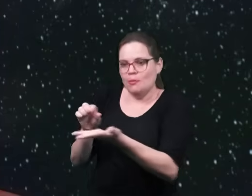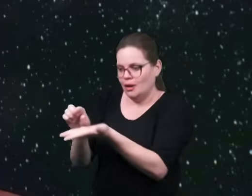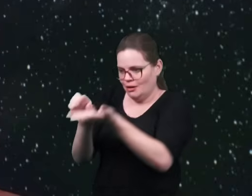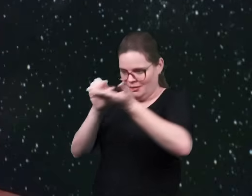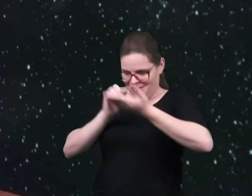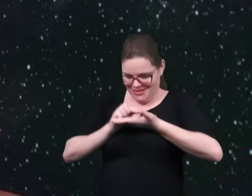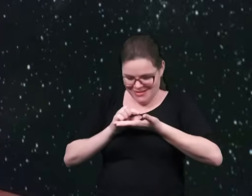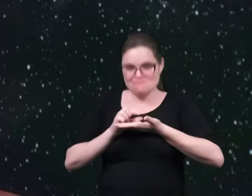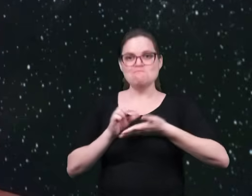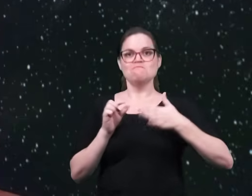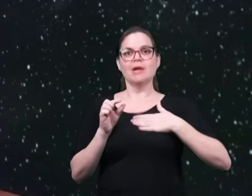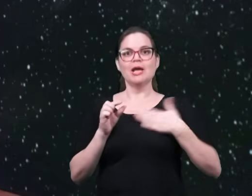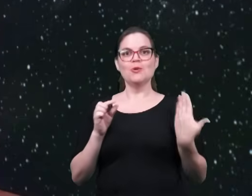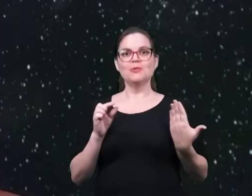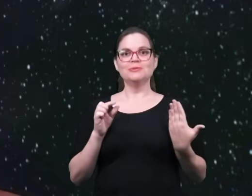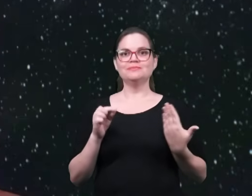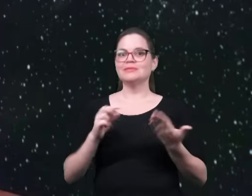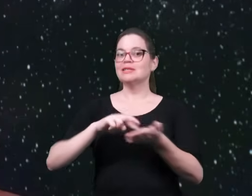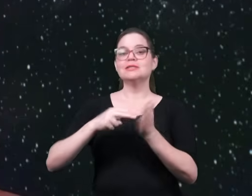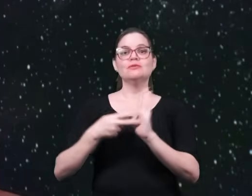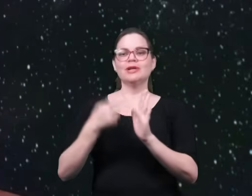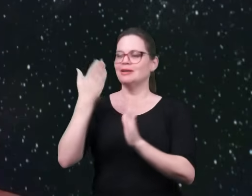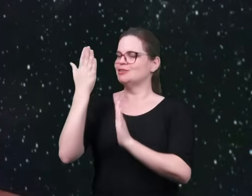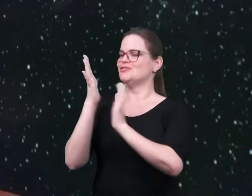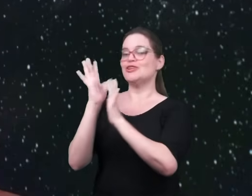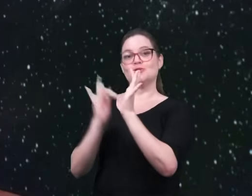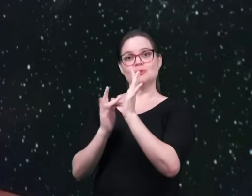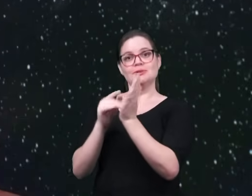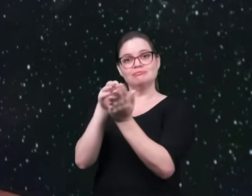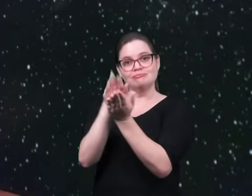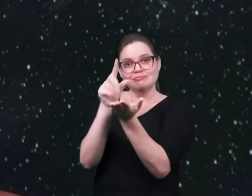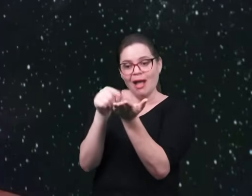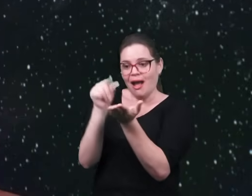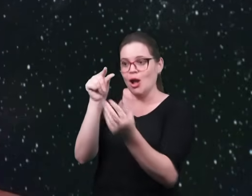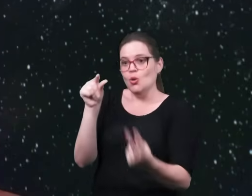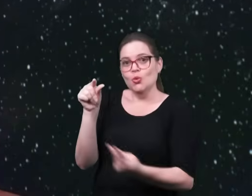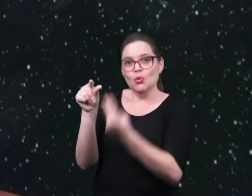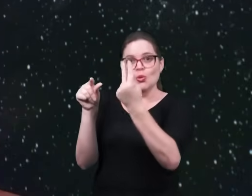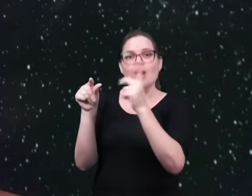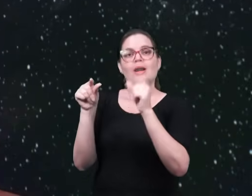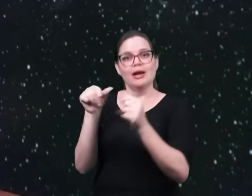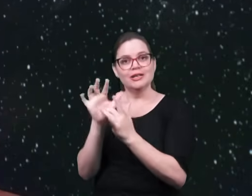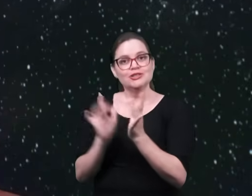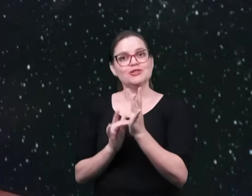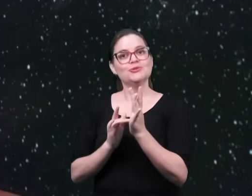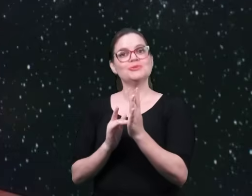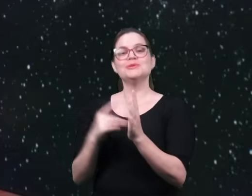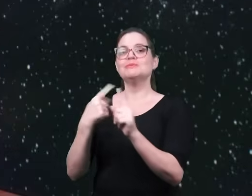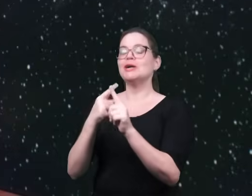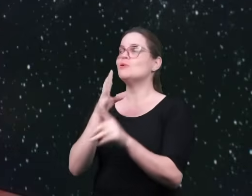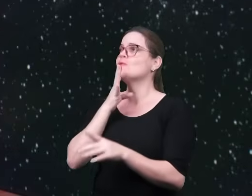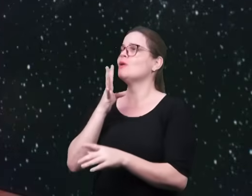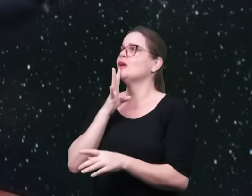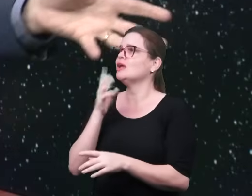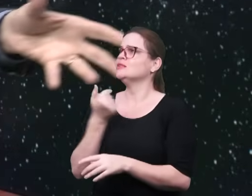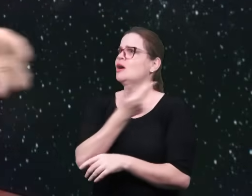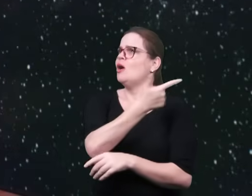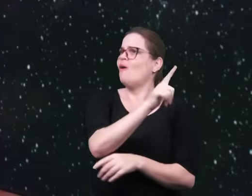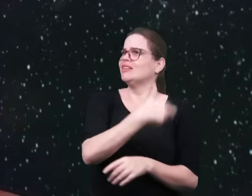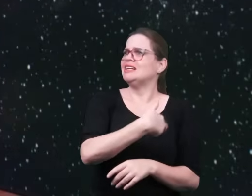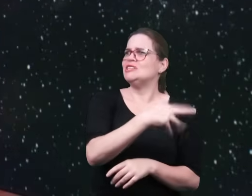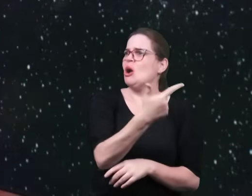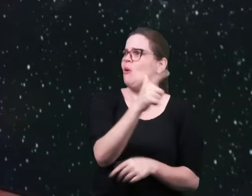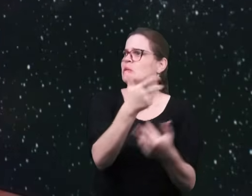do encontro que o homem tem com Jesus. O pecador, a pessoa, às vezes por pior que seja,